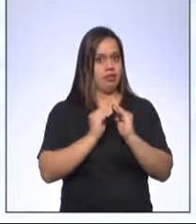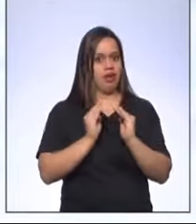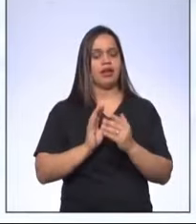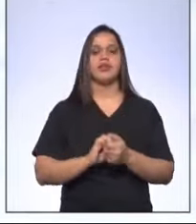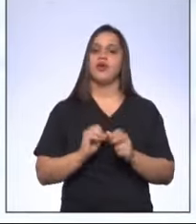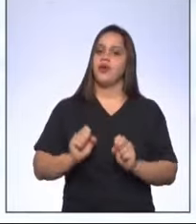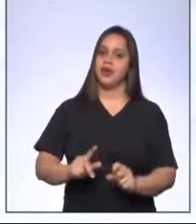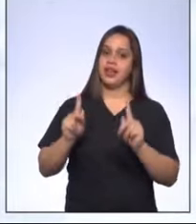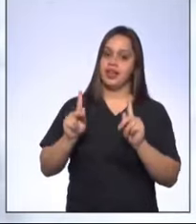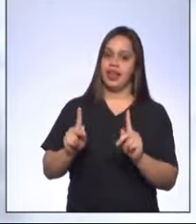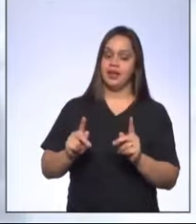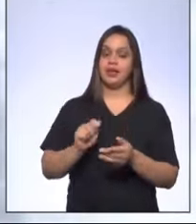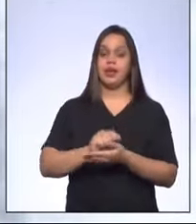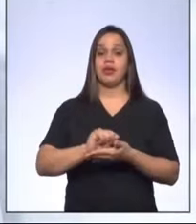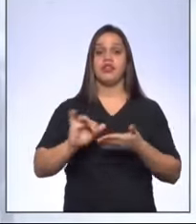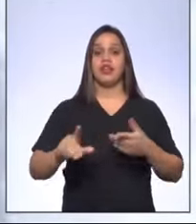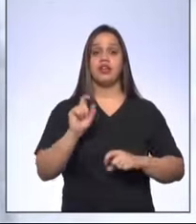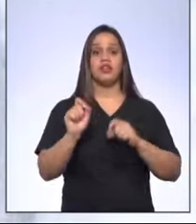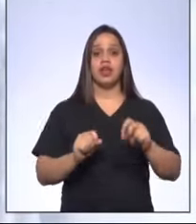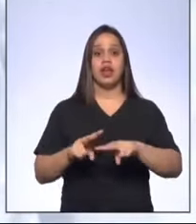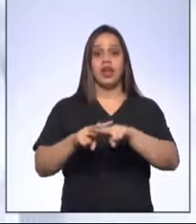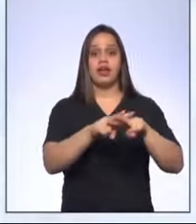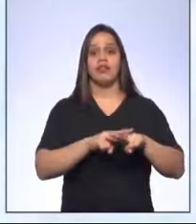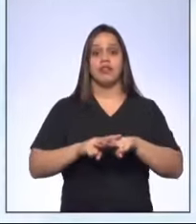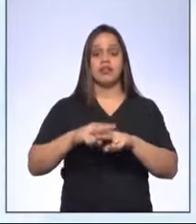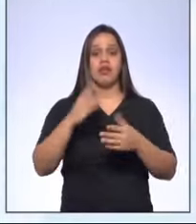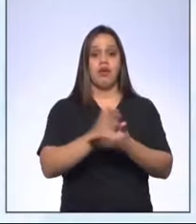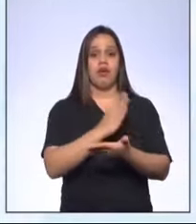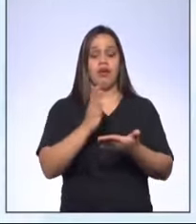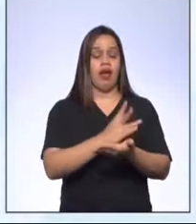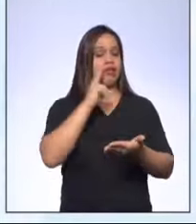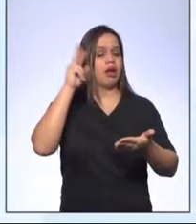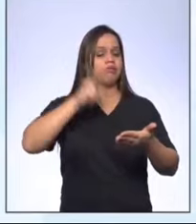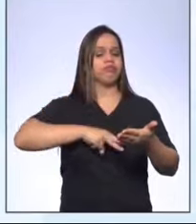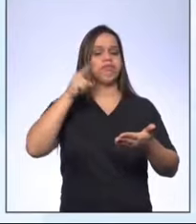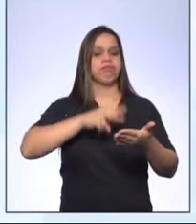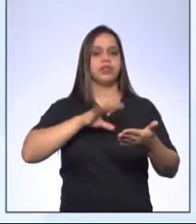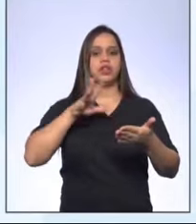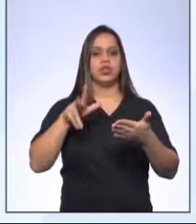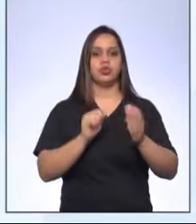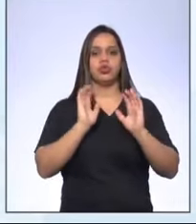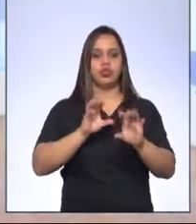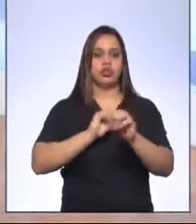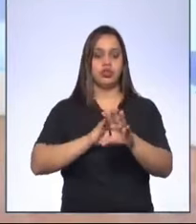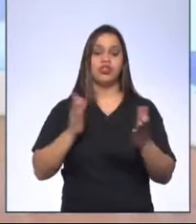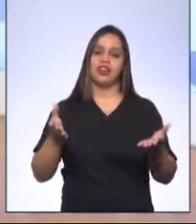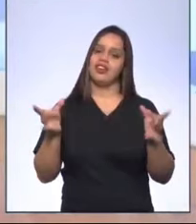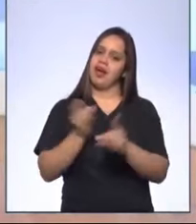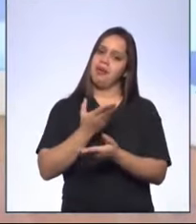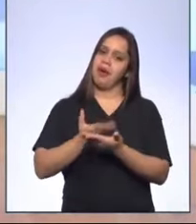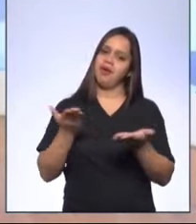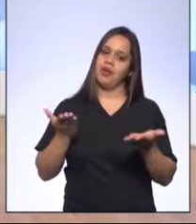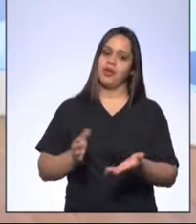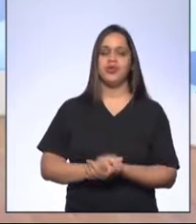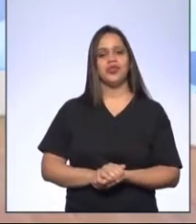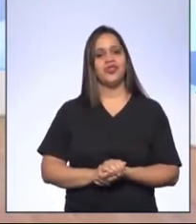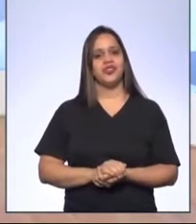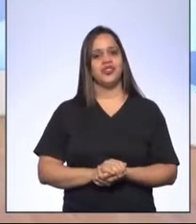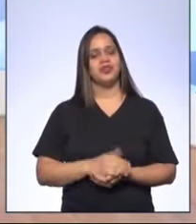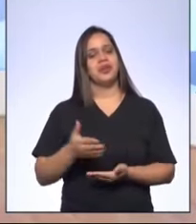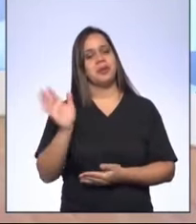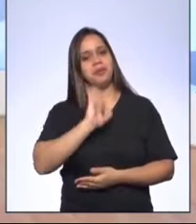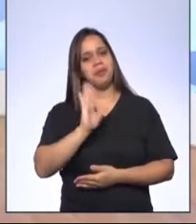queridos. Tarefa, revisar o seu caderno. Tá ok? E assim eu termino a aula de hoje. A gente vai ficando por